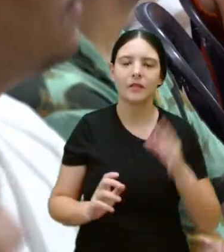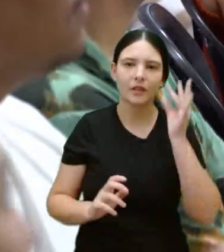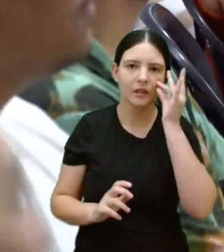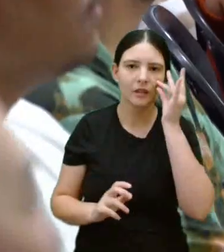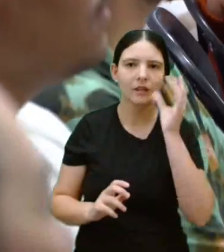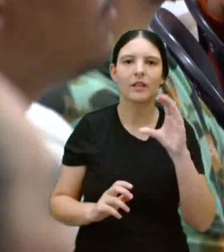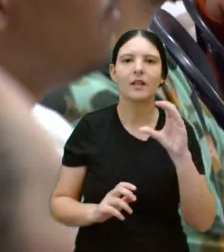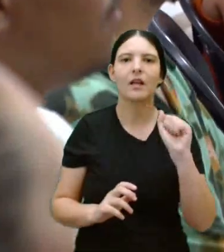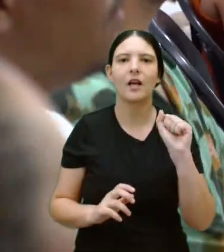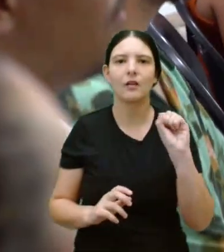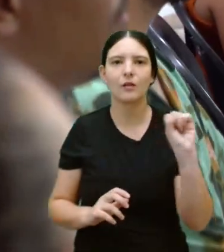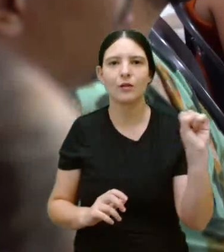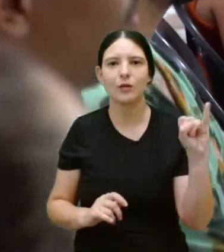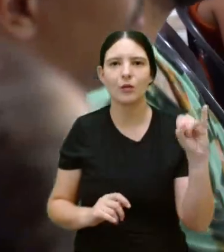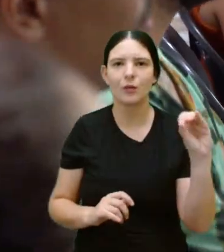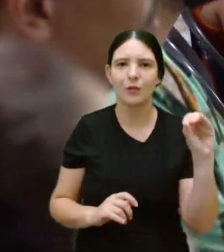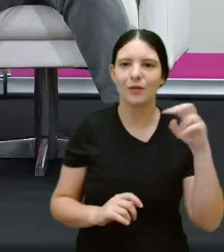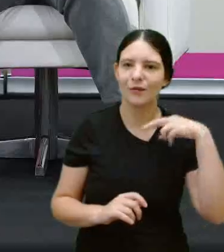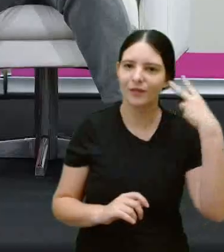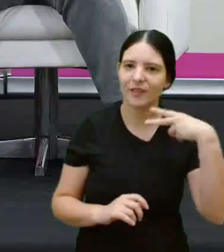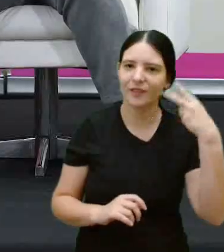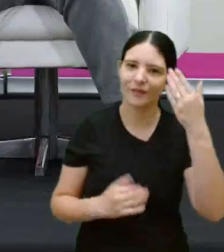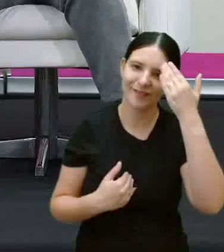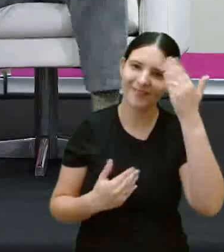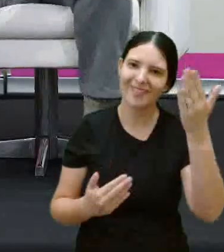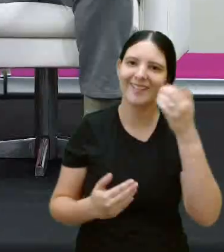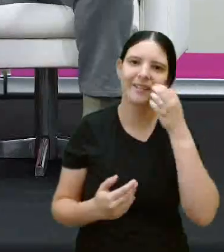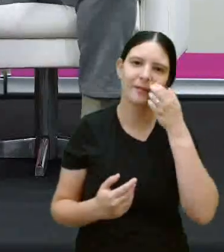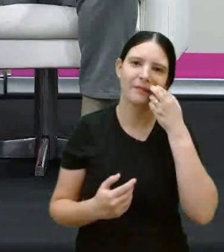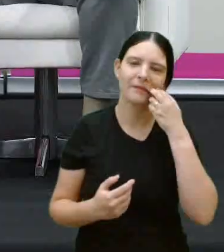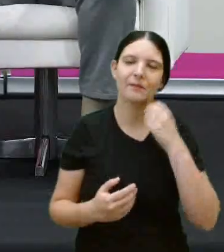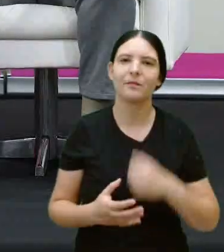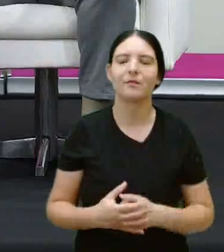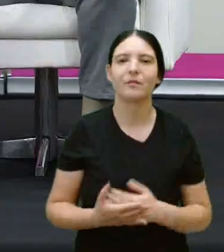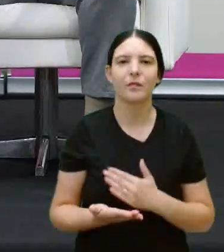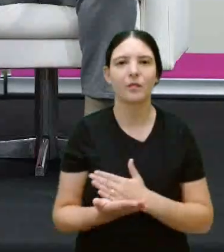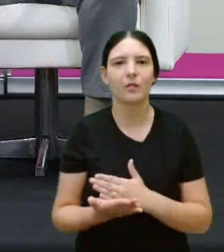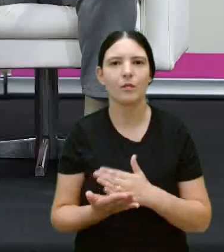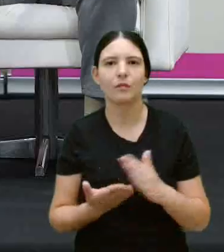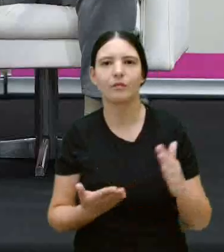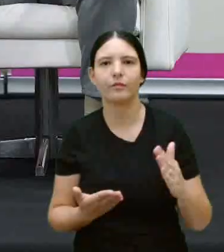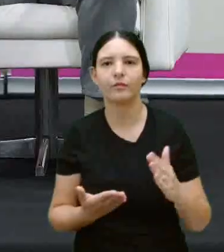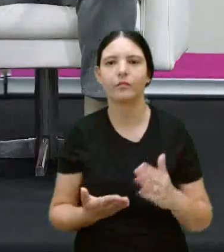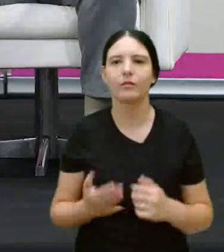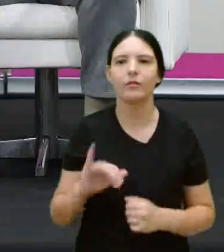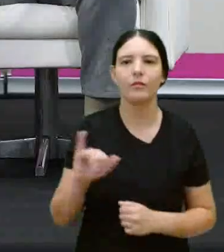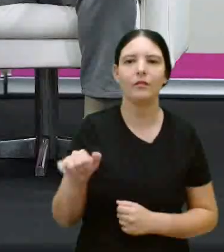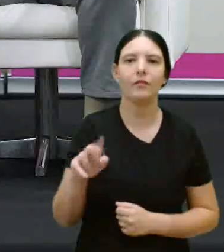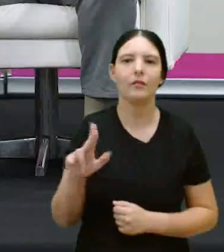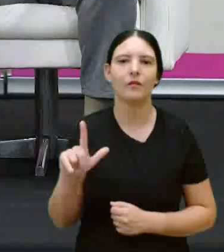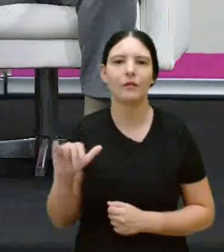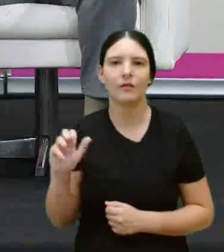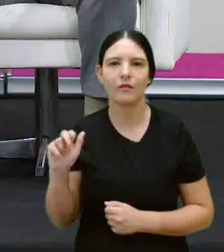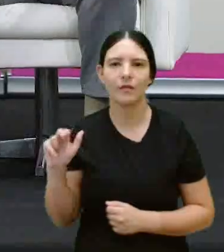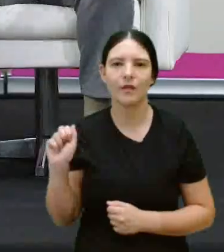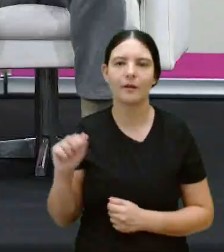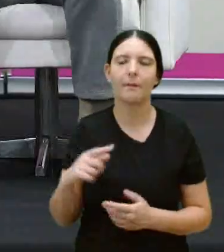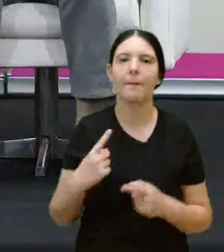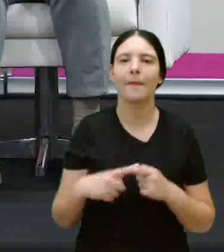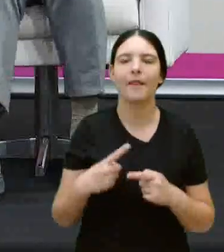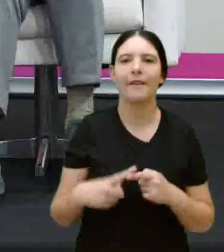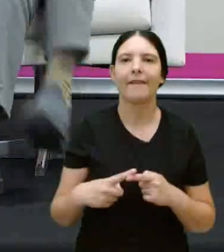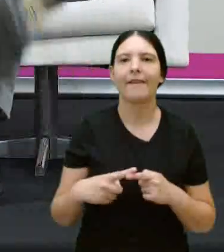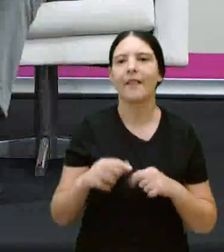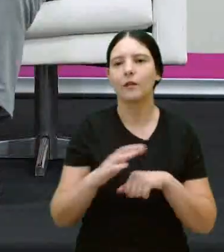Kennedy, obrigado, viu? Vou começar pela Juliana. Questão para a gente poder conversar, né, algumas